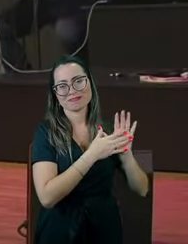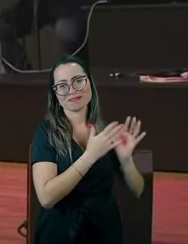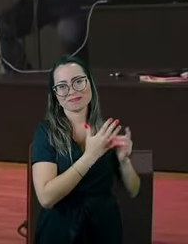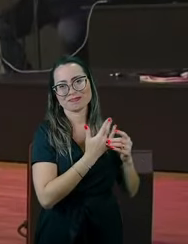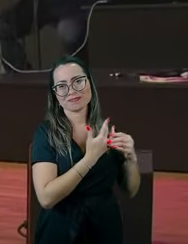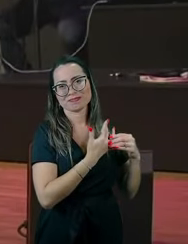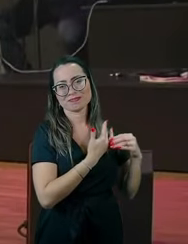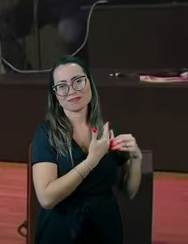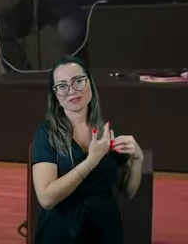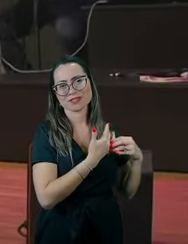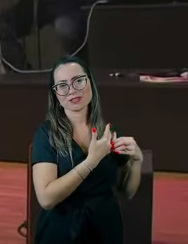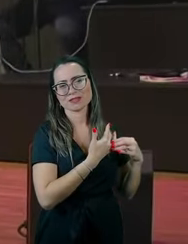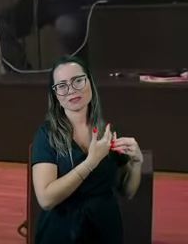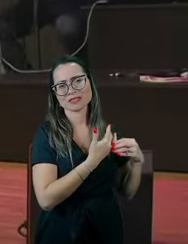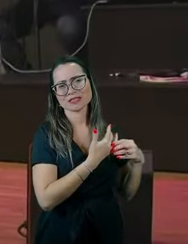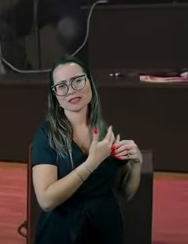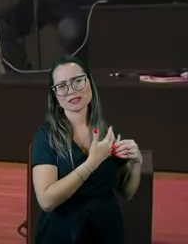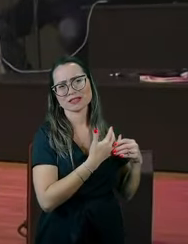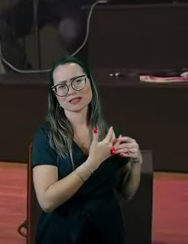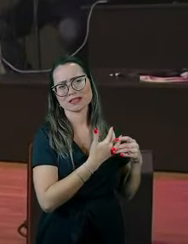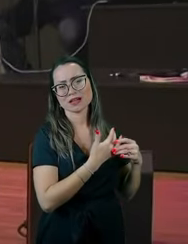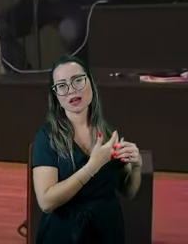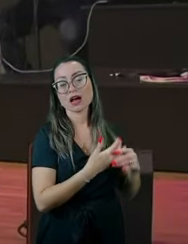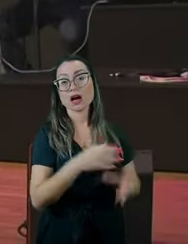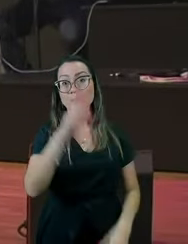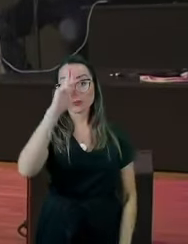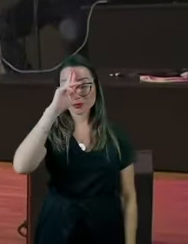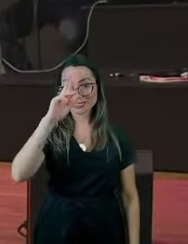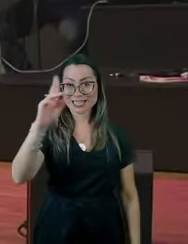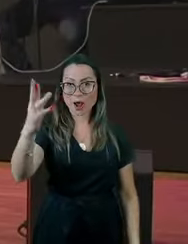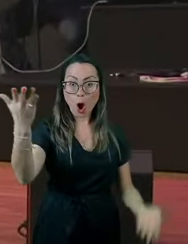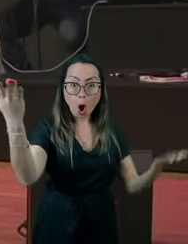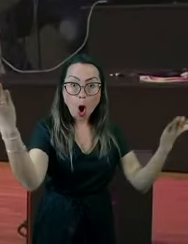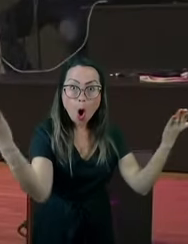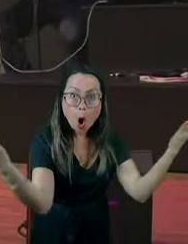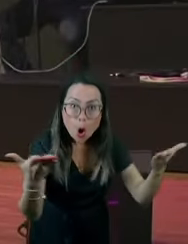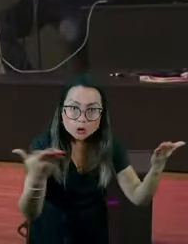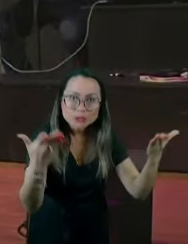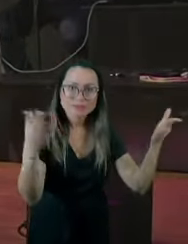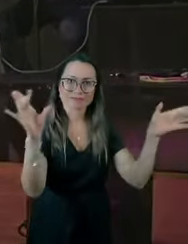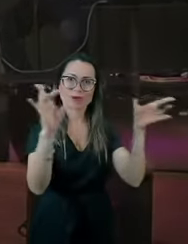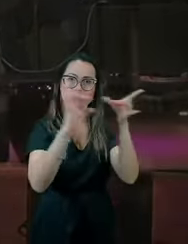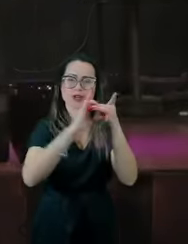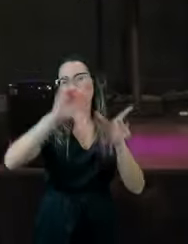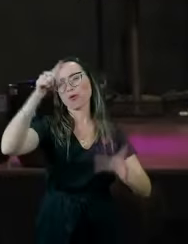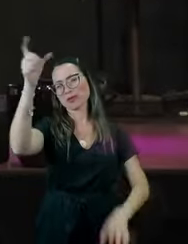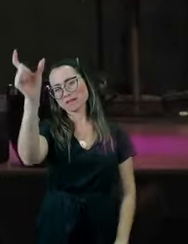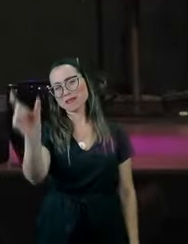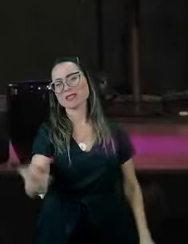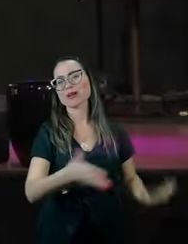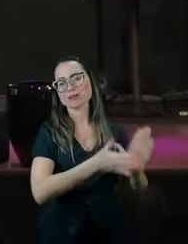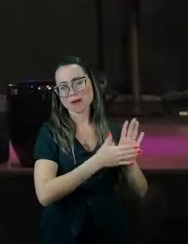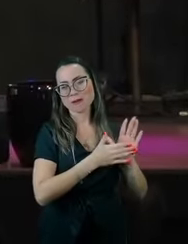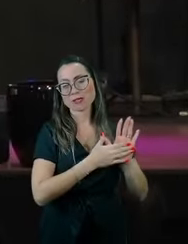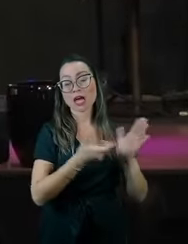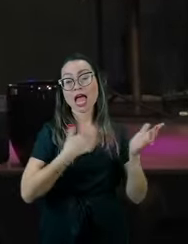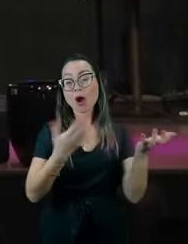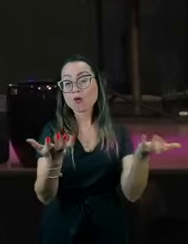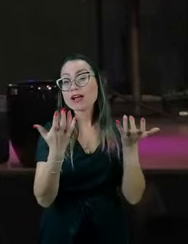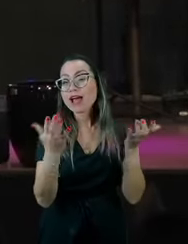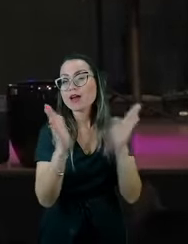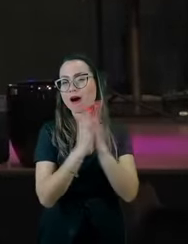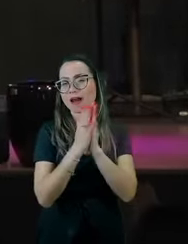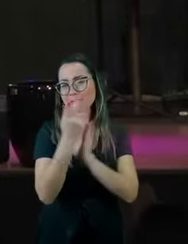e vai ligar você outra vez, dentro do propósito. Eu quero orar por você hoje. Você pode ficar de